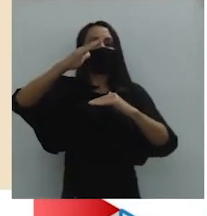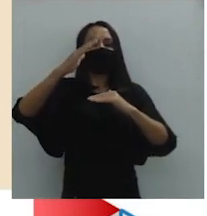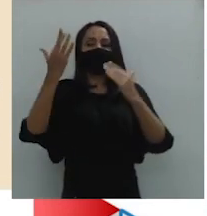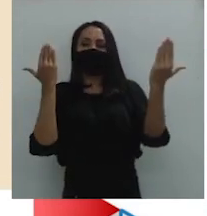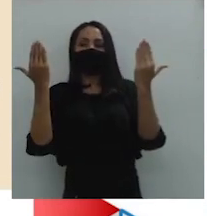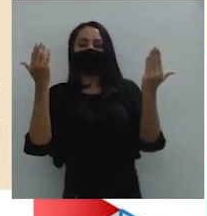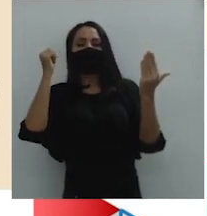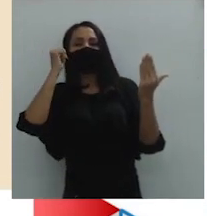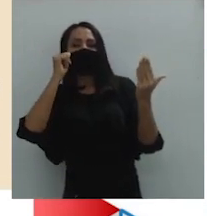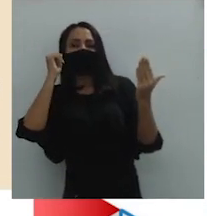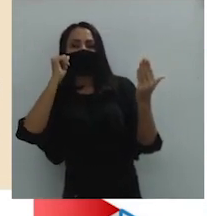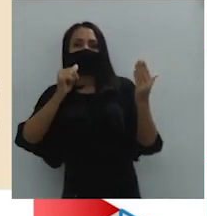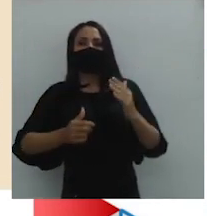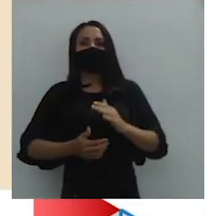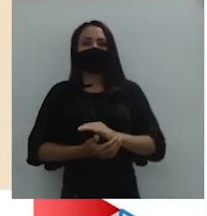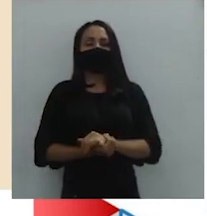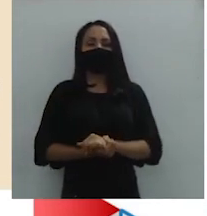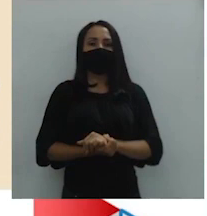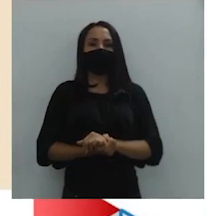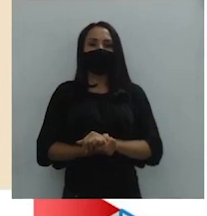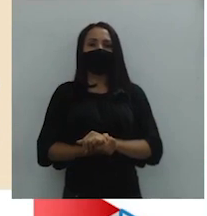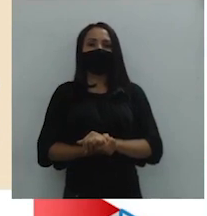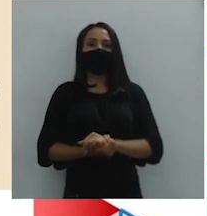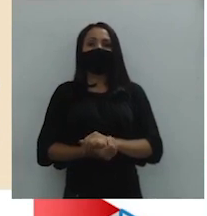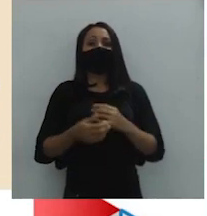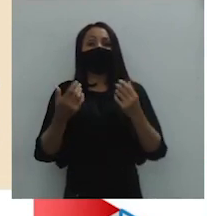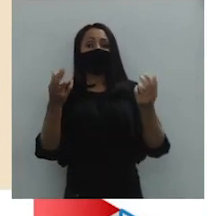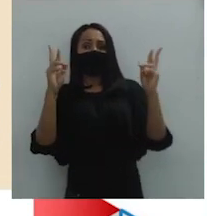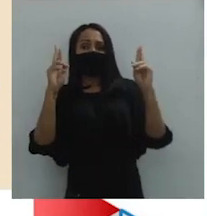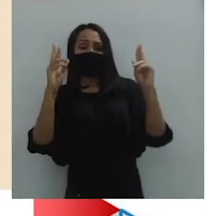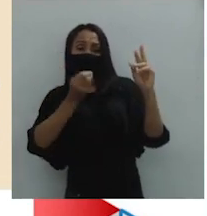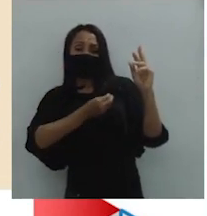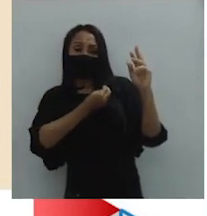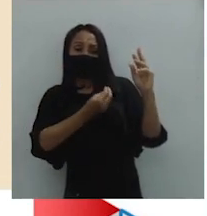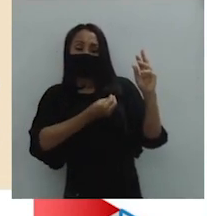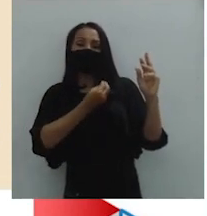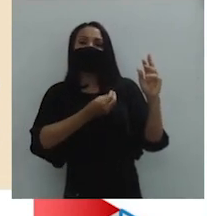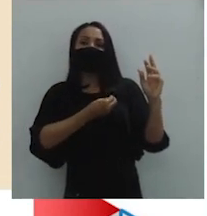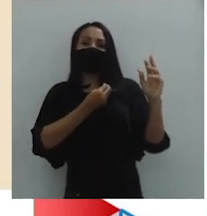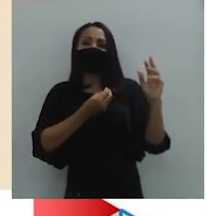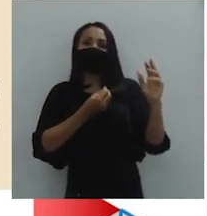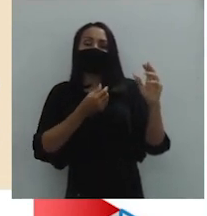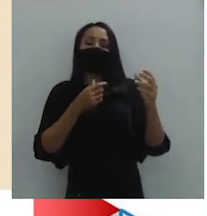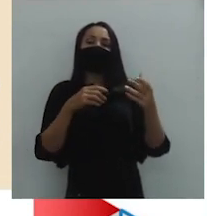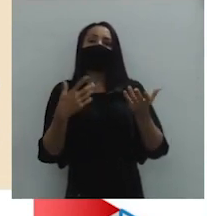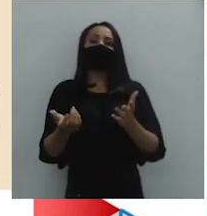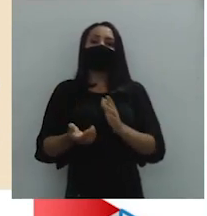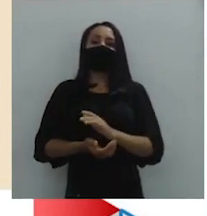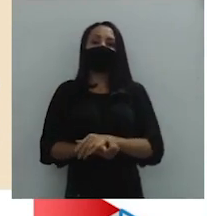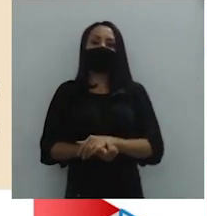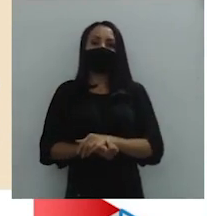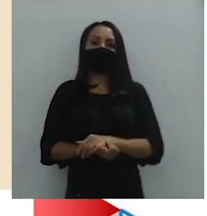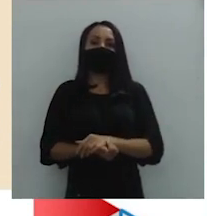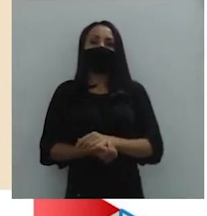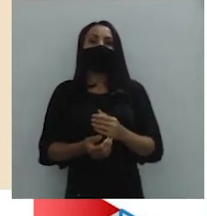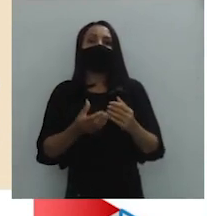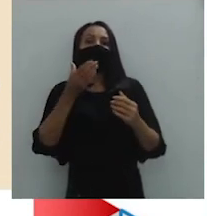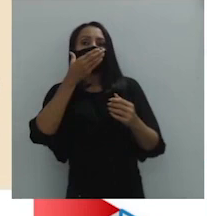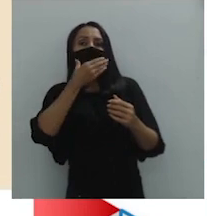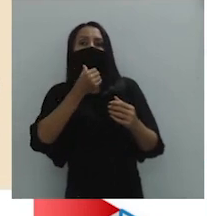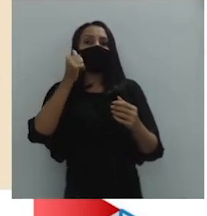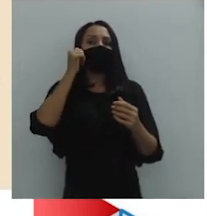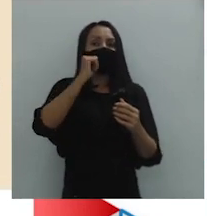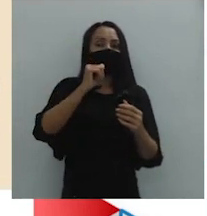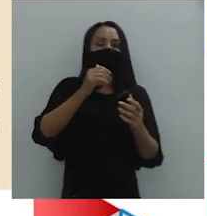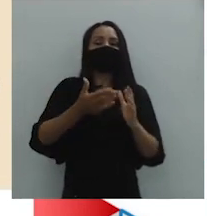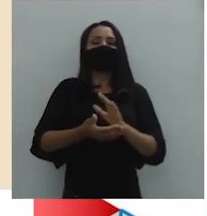ok? A questão de expectativa de vida também na questão de gênero, ou seja, o homem,